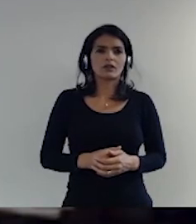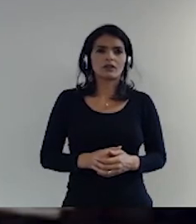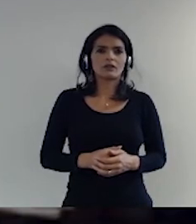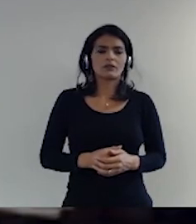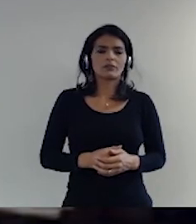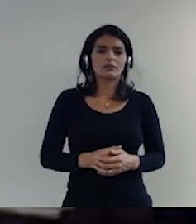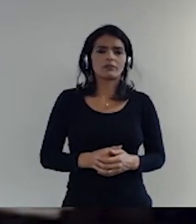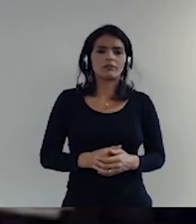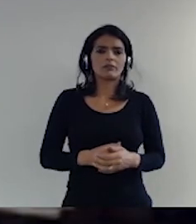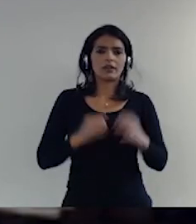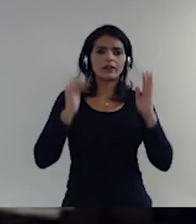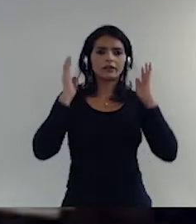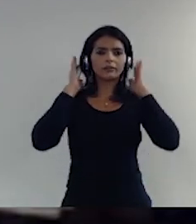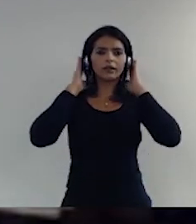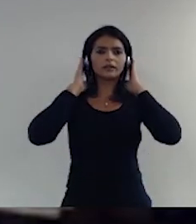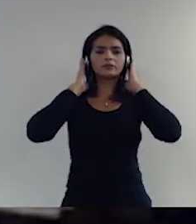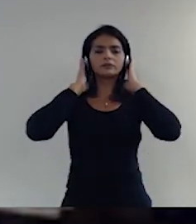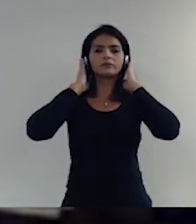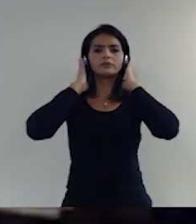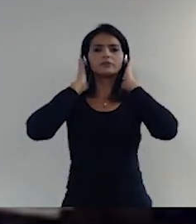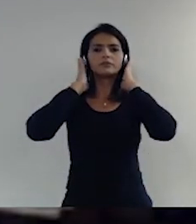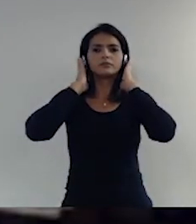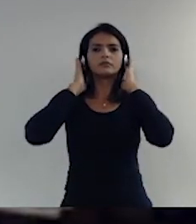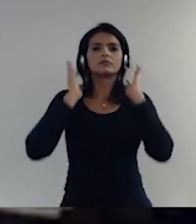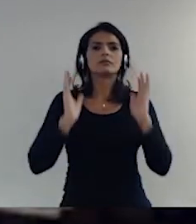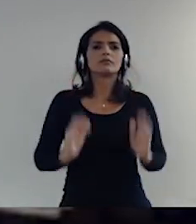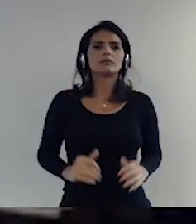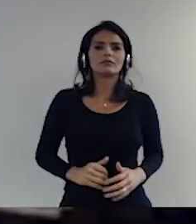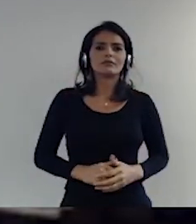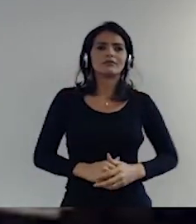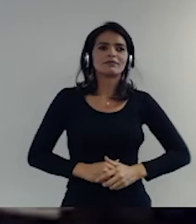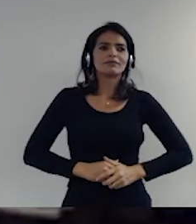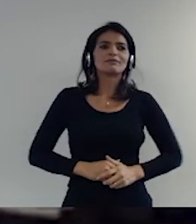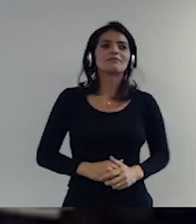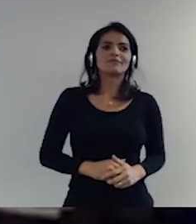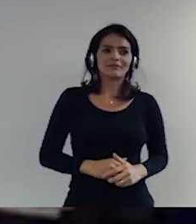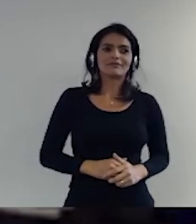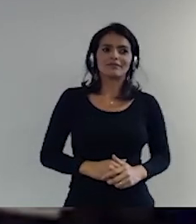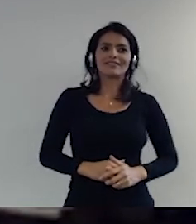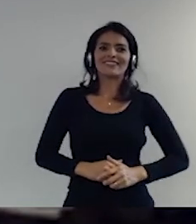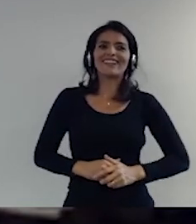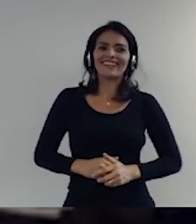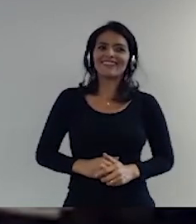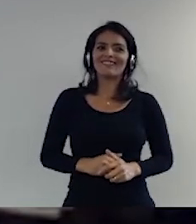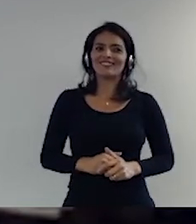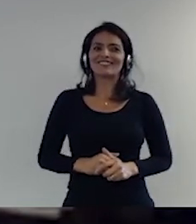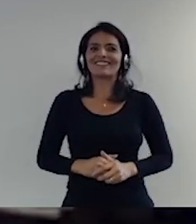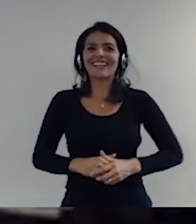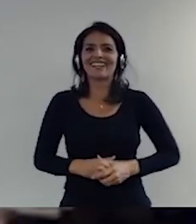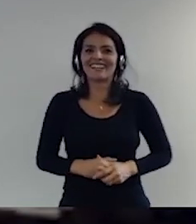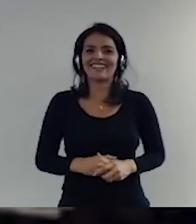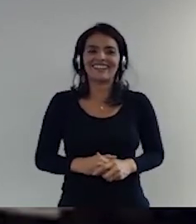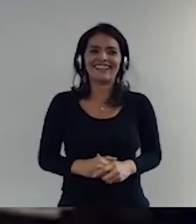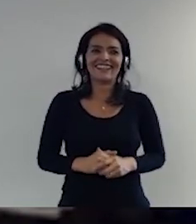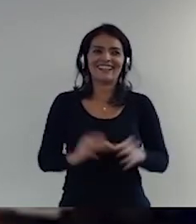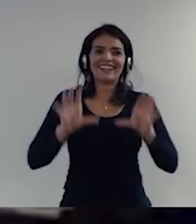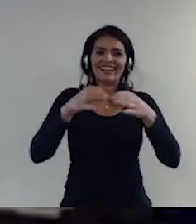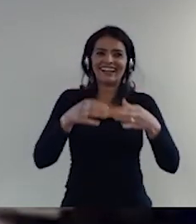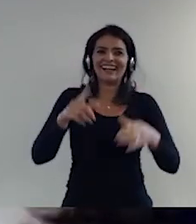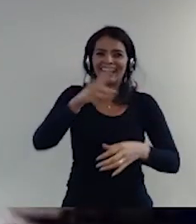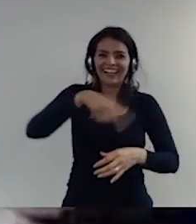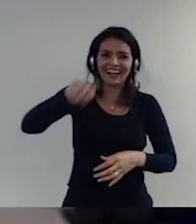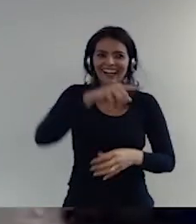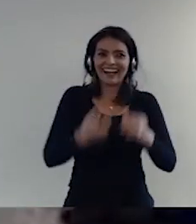solução para os casos de alteração da grande base do negócio, é a necessidade de intervenção emergencial do legislador. E, portanto, o legislador tem